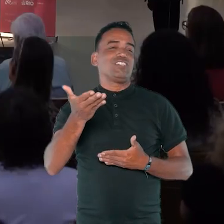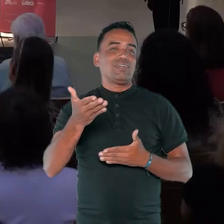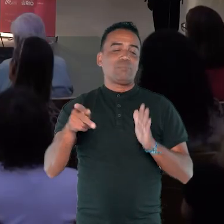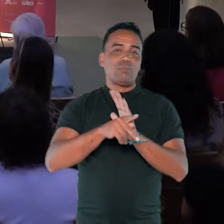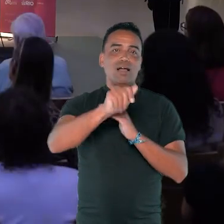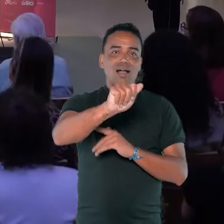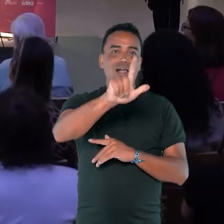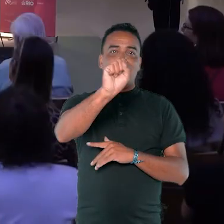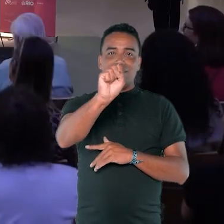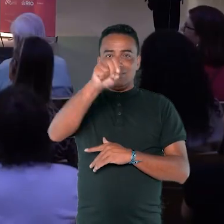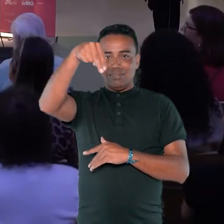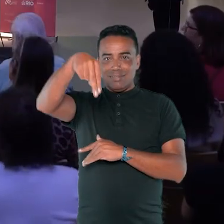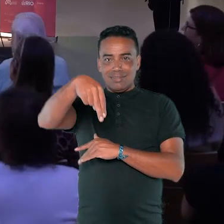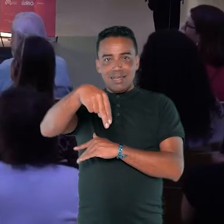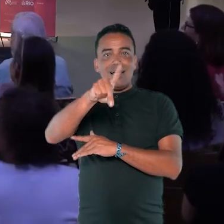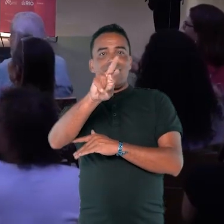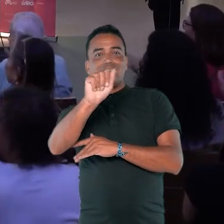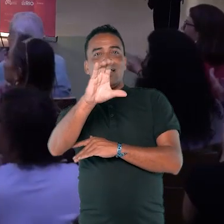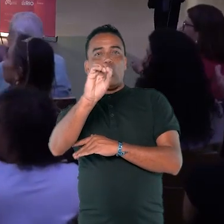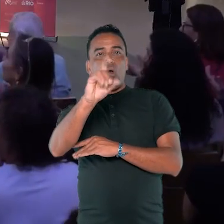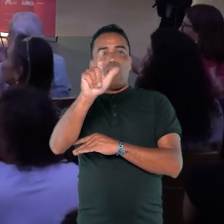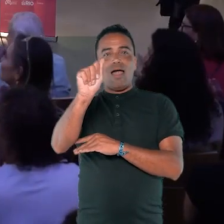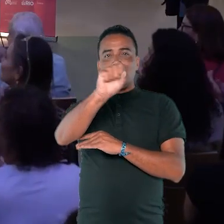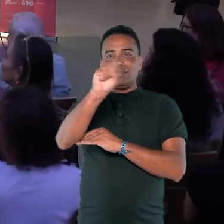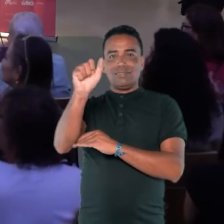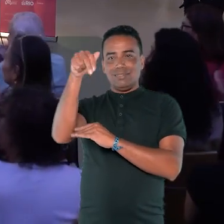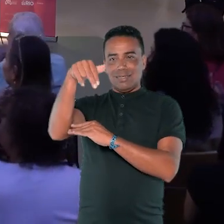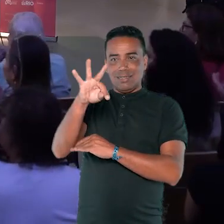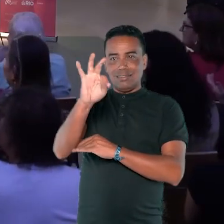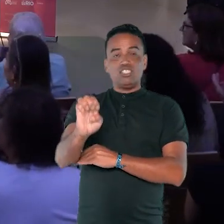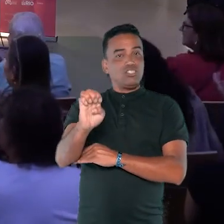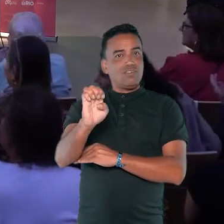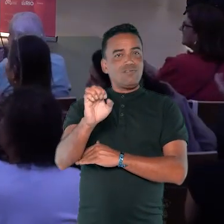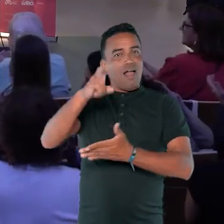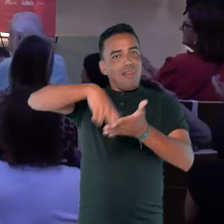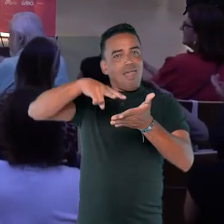Alessandra Colasanti, que vai ler o poema aqui com a gente.